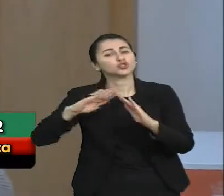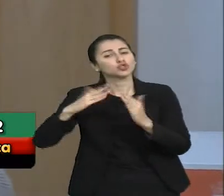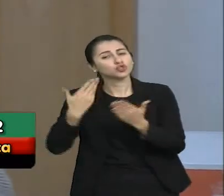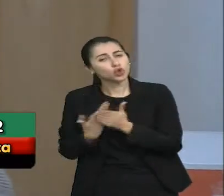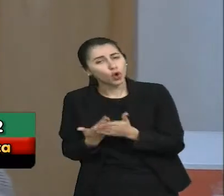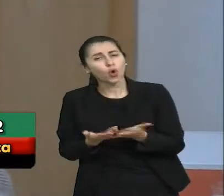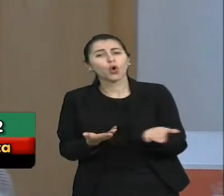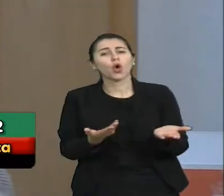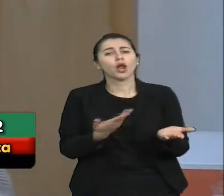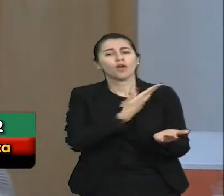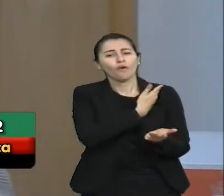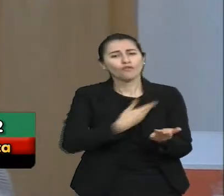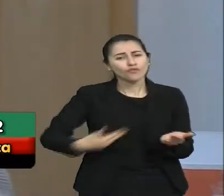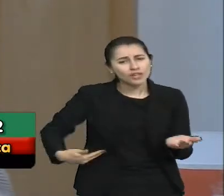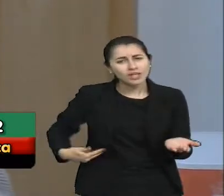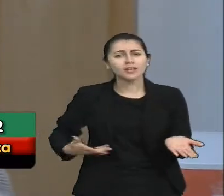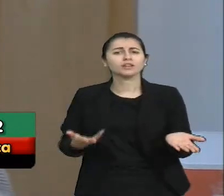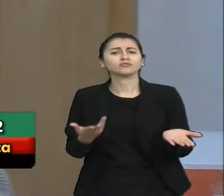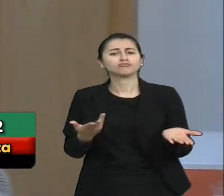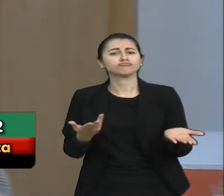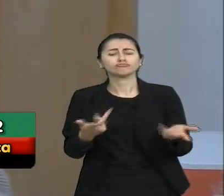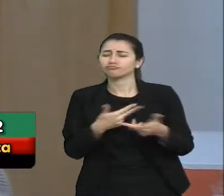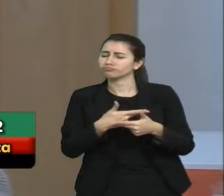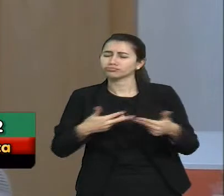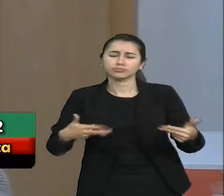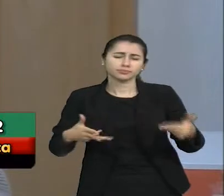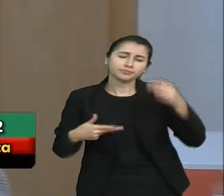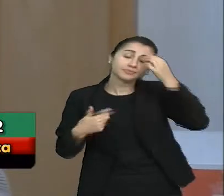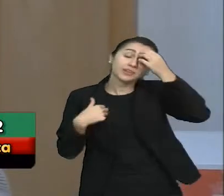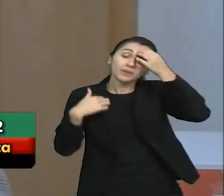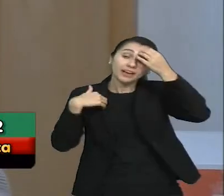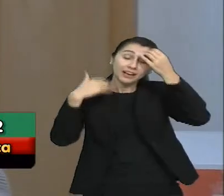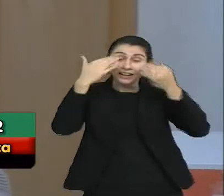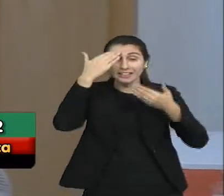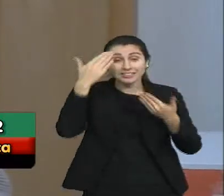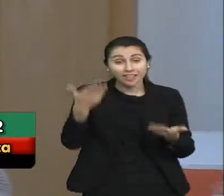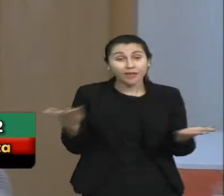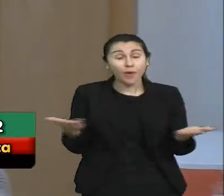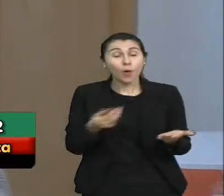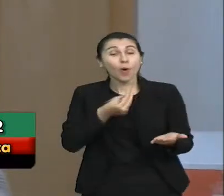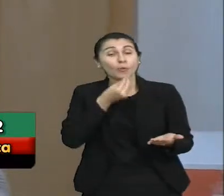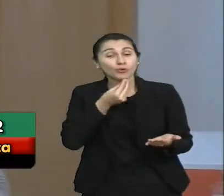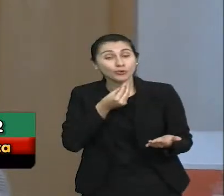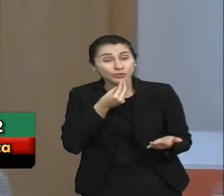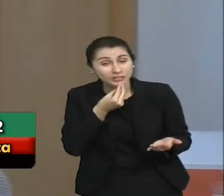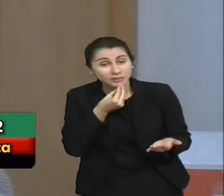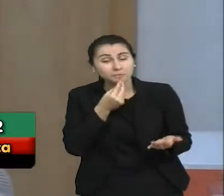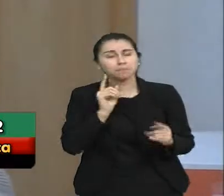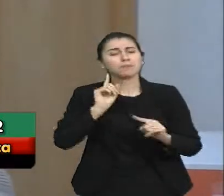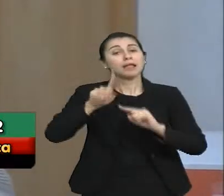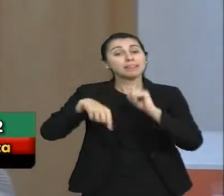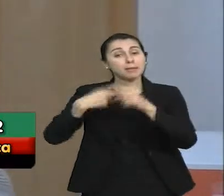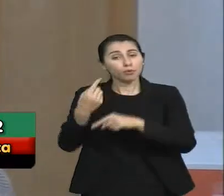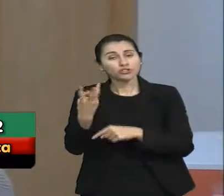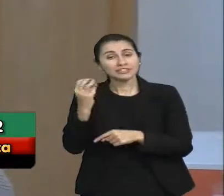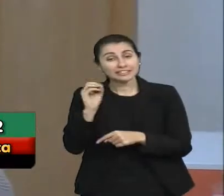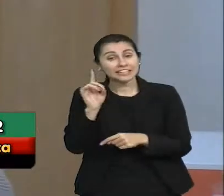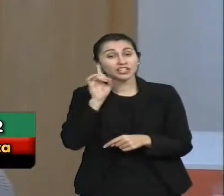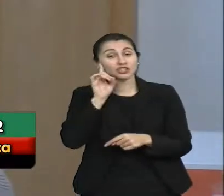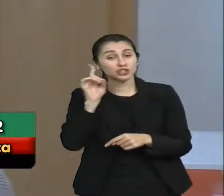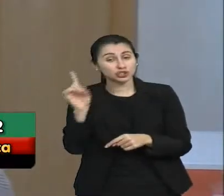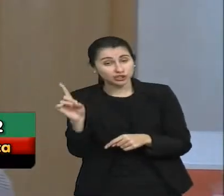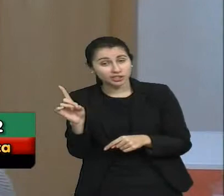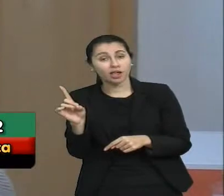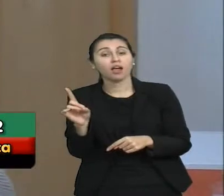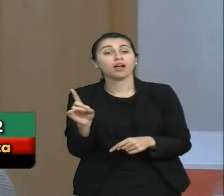por aí vai. Eu acho que é isso. Eu agradeço muito a oportunidade. Após os 30 dias, vai ser aberto um processo administrativo